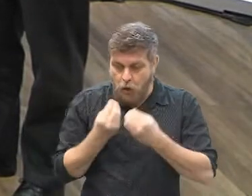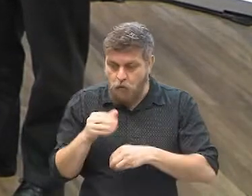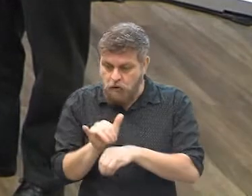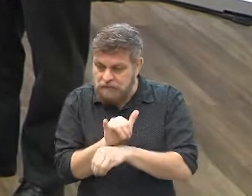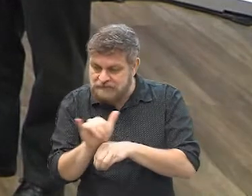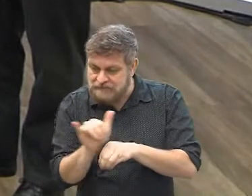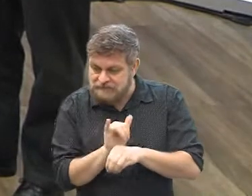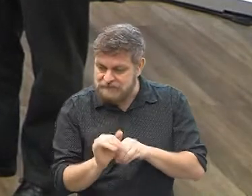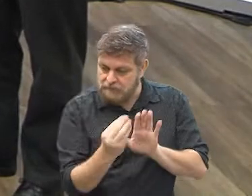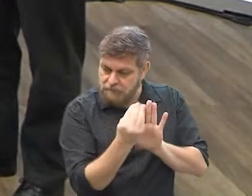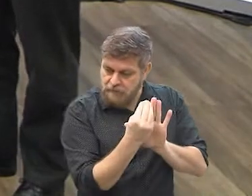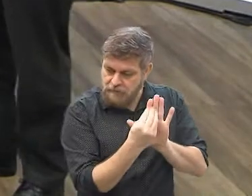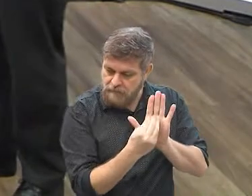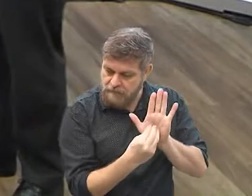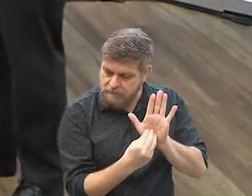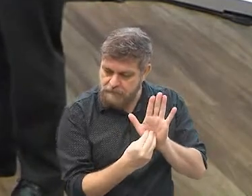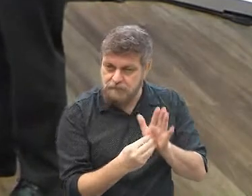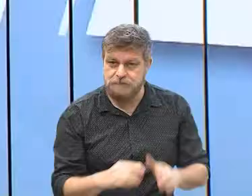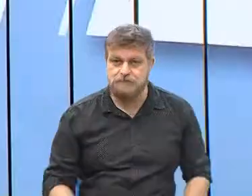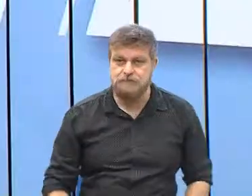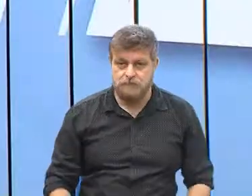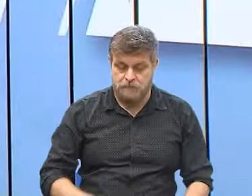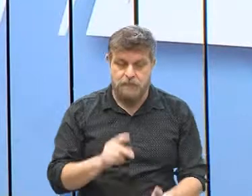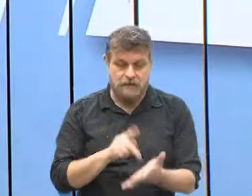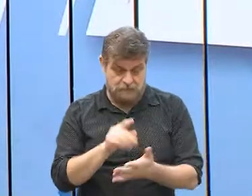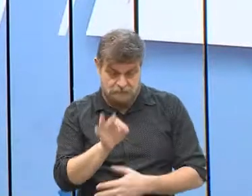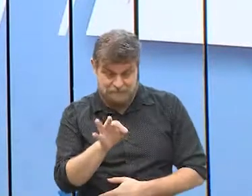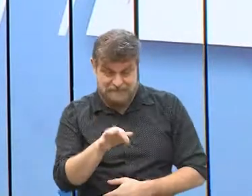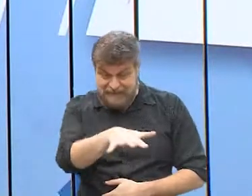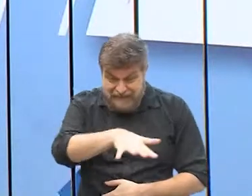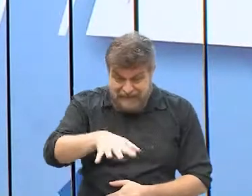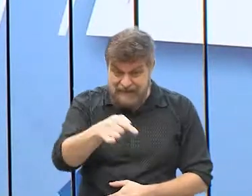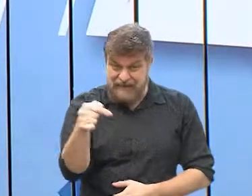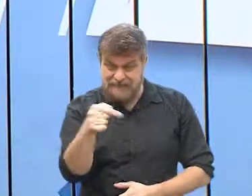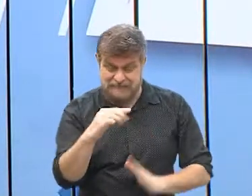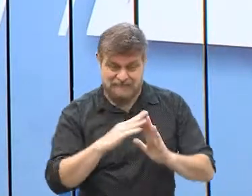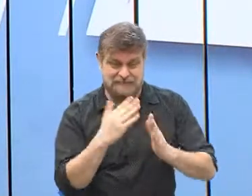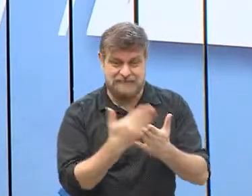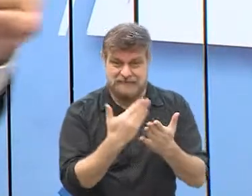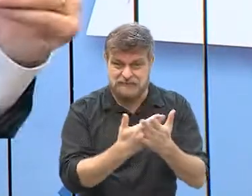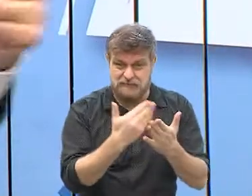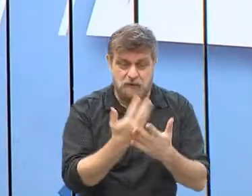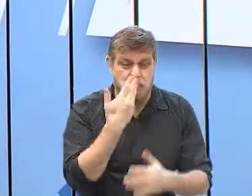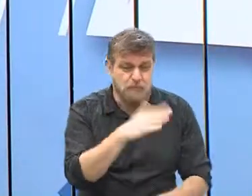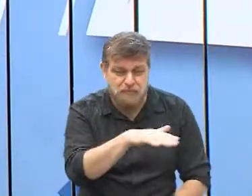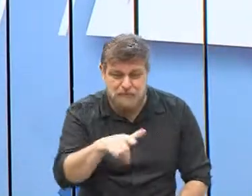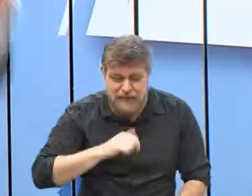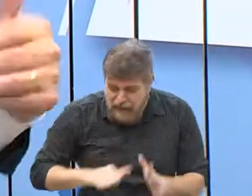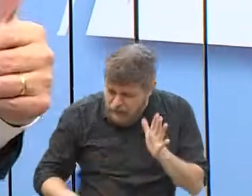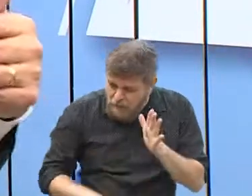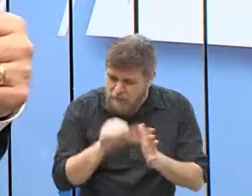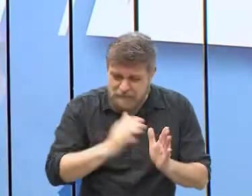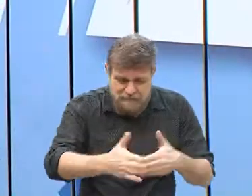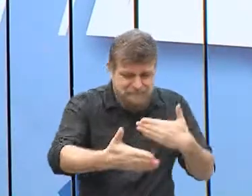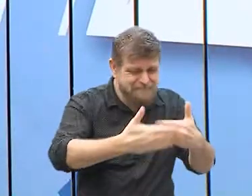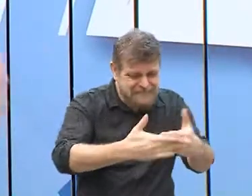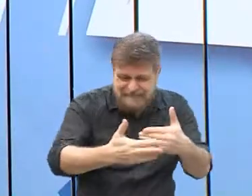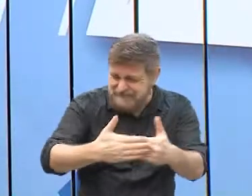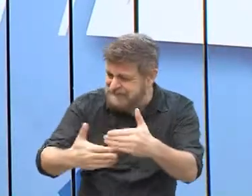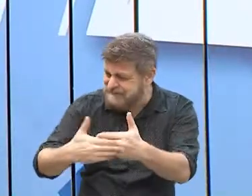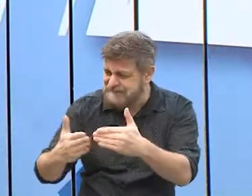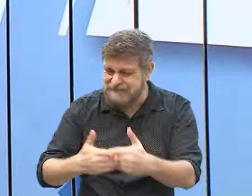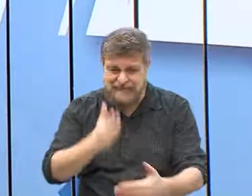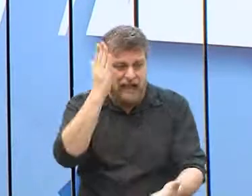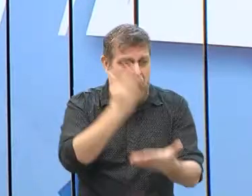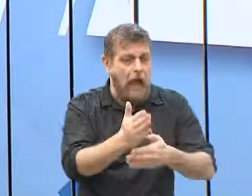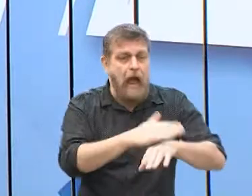as demandas? Foi isso a reunião? Sim. Na verdade, esse segmento foi um dos primeiros impactados, porque o primeiro setor a fechar as atividades, encerrar